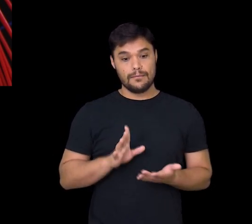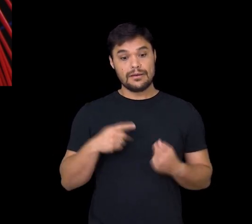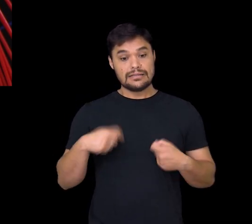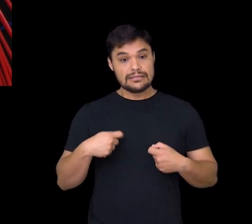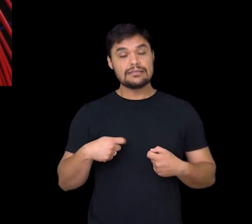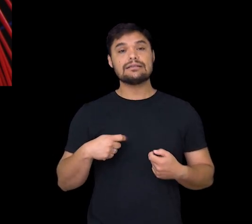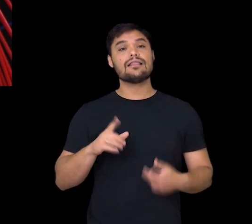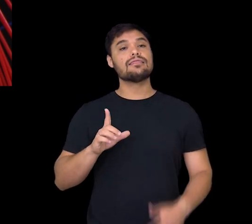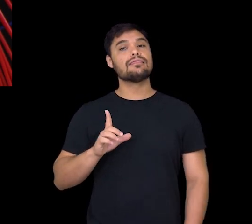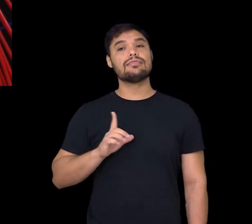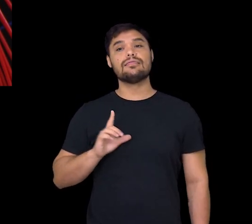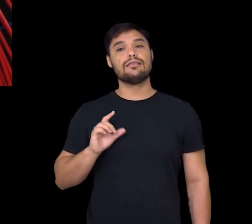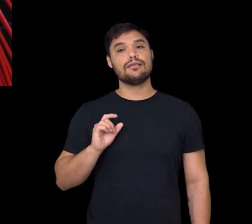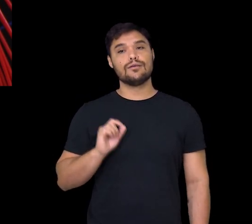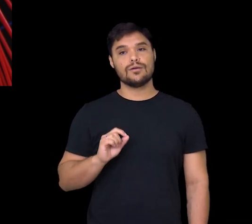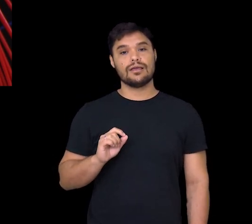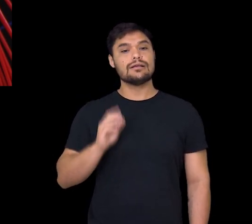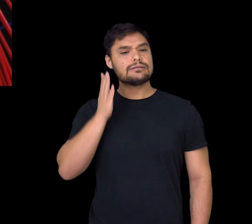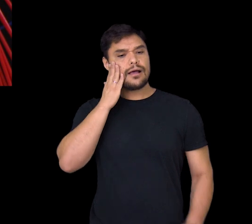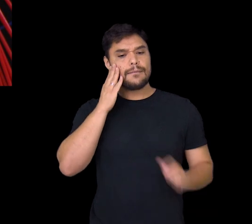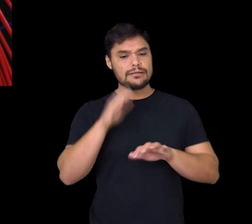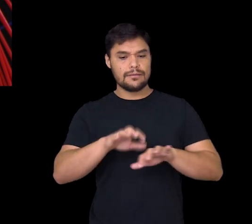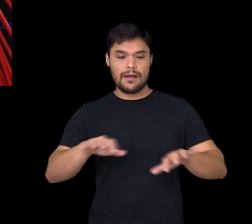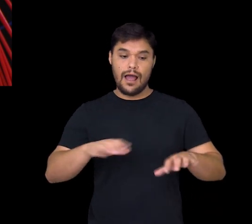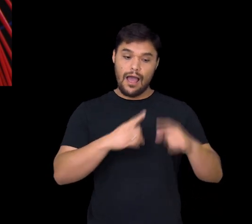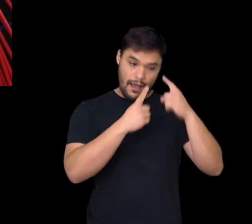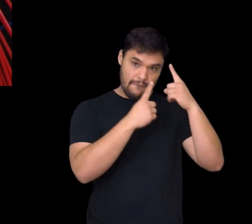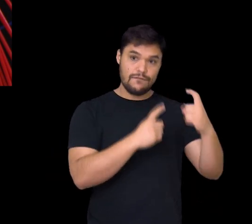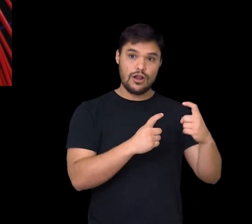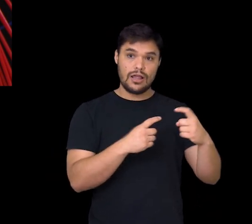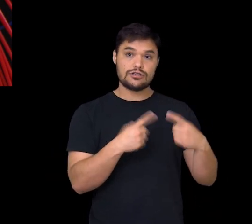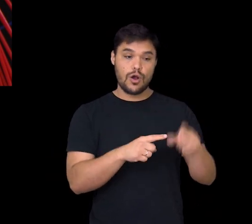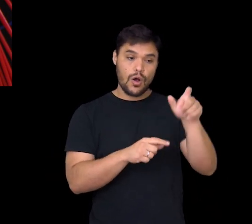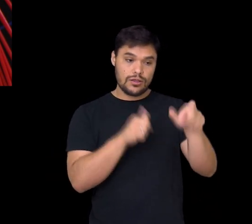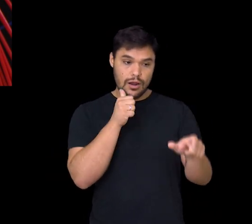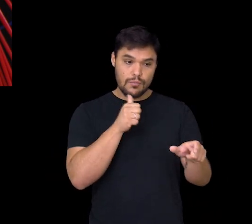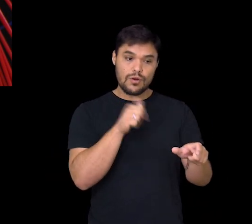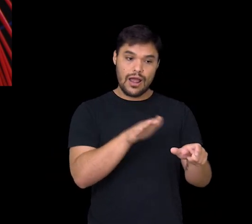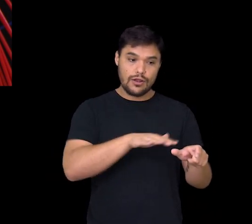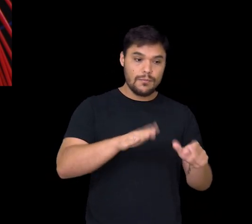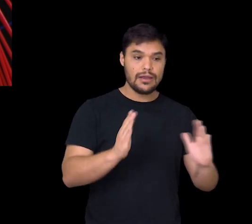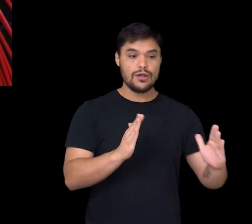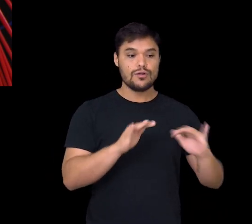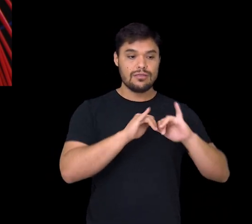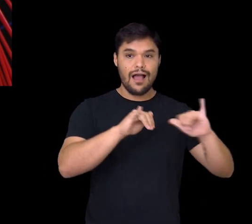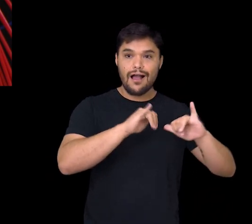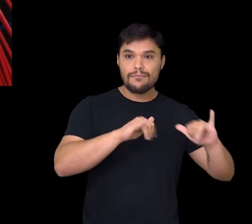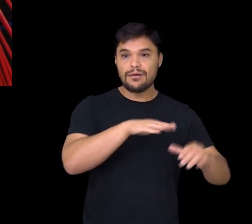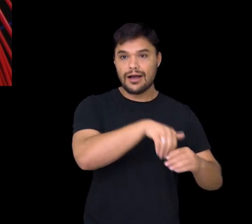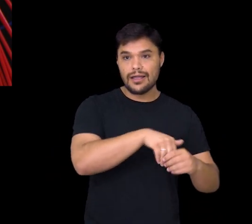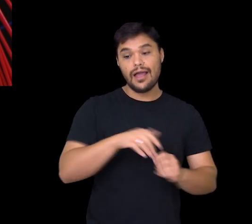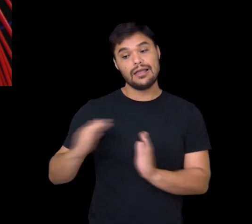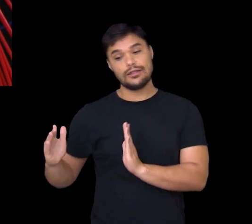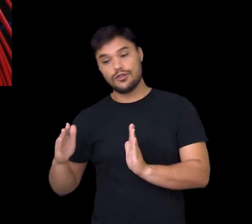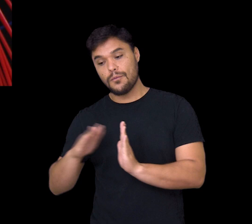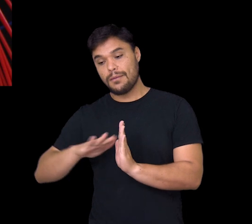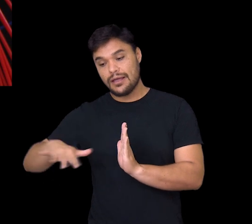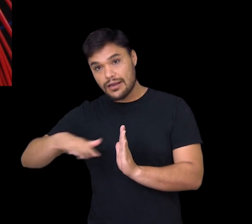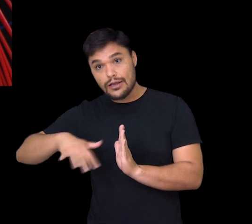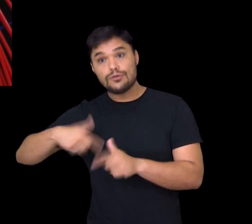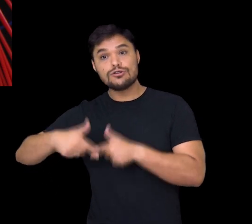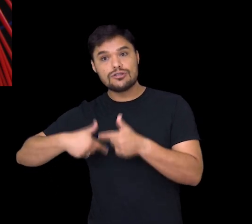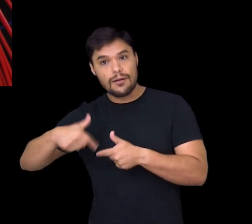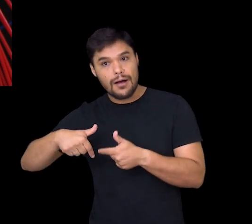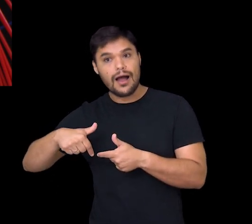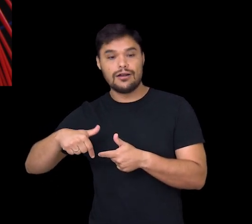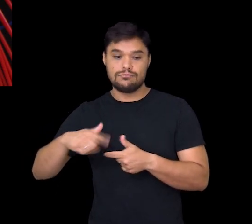tema central de todos os países, porque você tem que separar a violência contra ela no momento da campanha e a violência contra ela no exercício